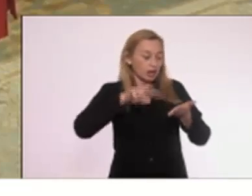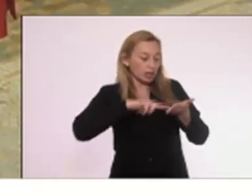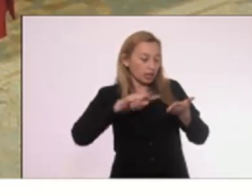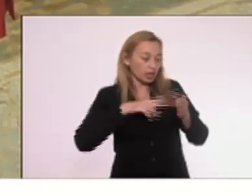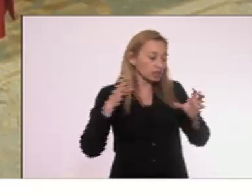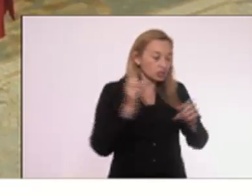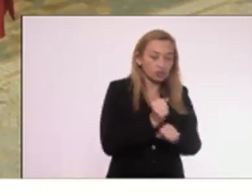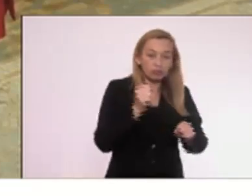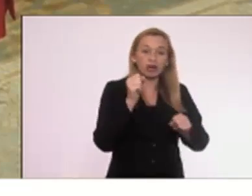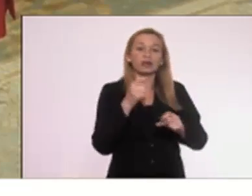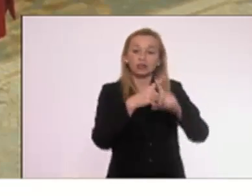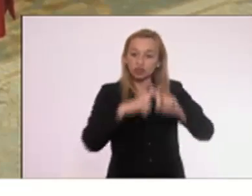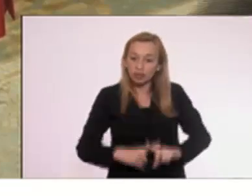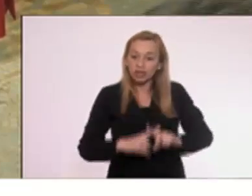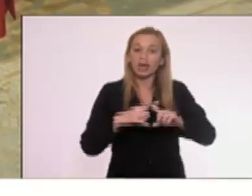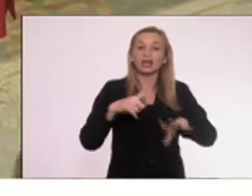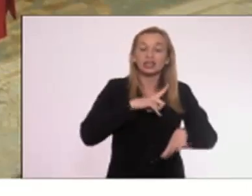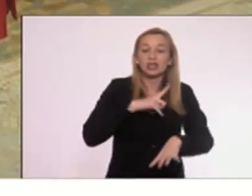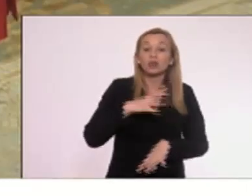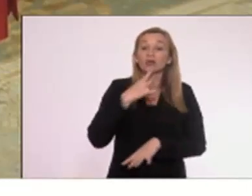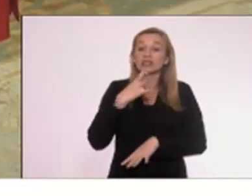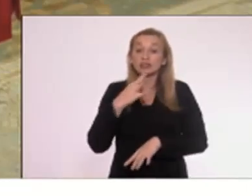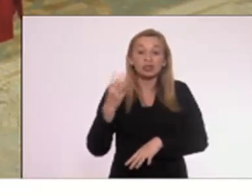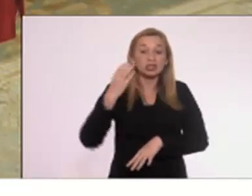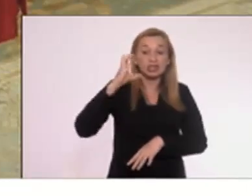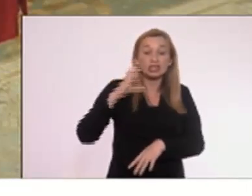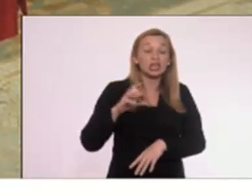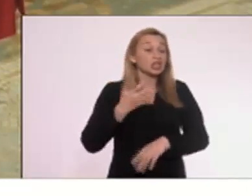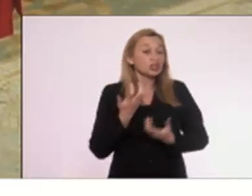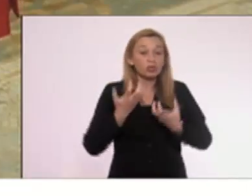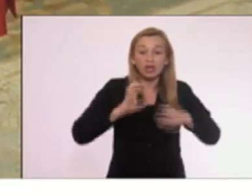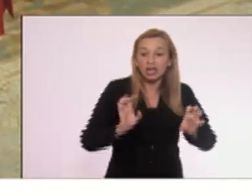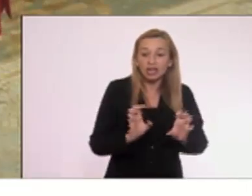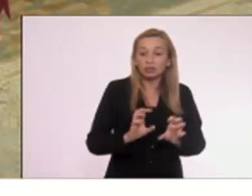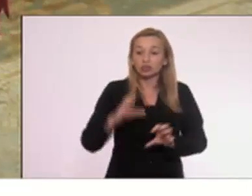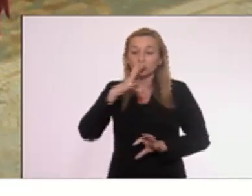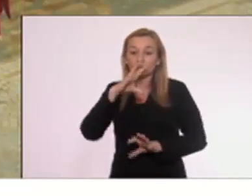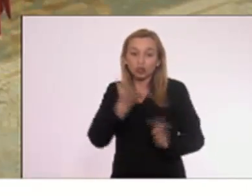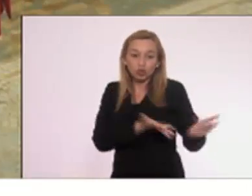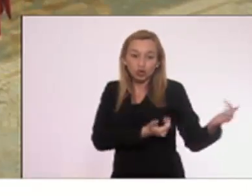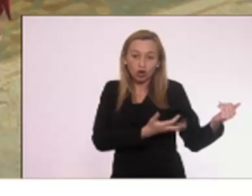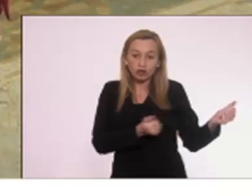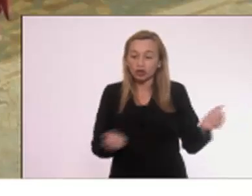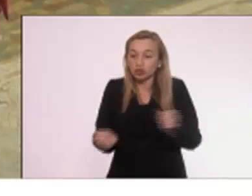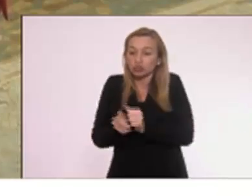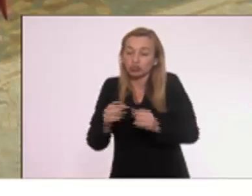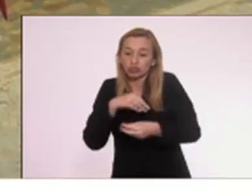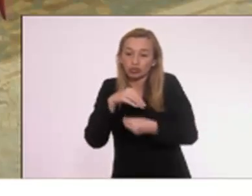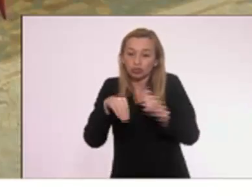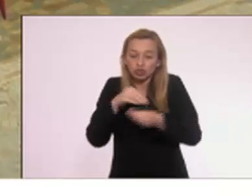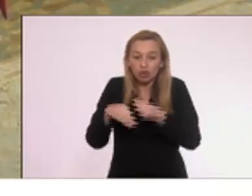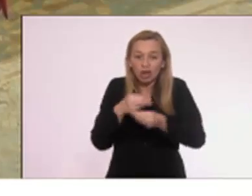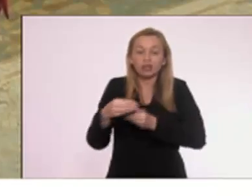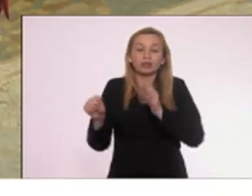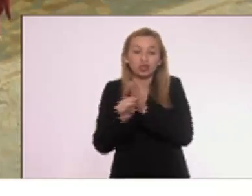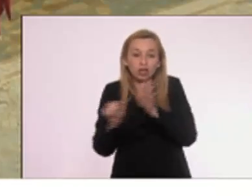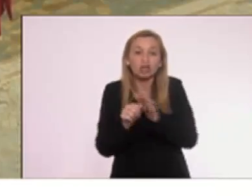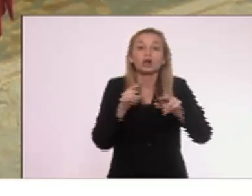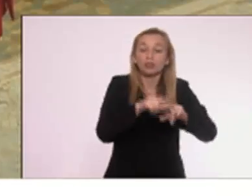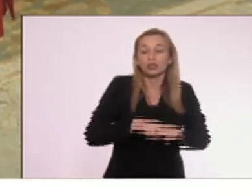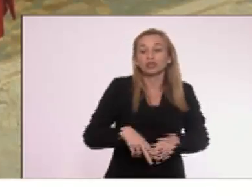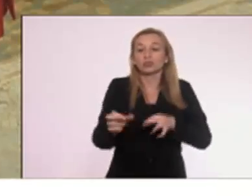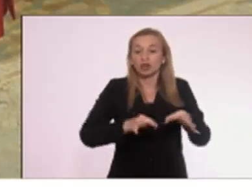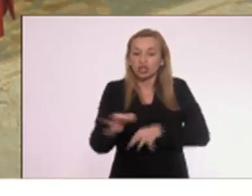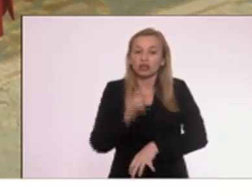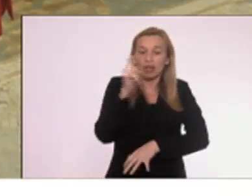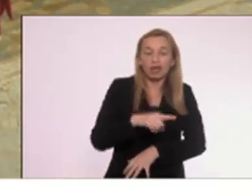somar, a multiplicar, a ter conhecimento de ciência. Mas nós não queremos nossos jovens próximos às drogas. Por isso que o projeto foi importante. Eu